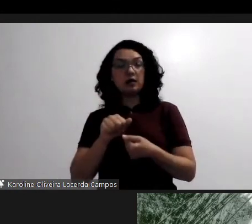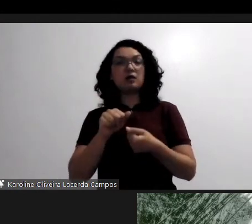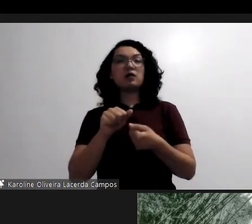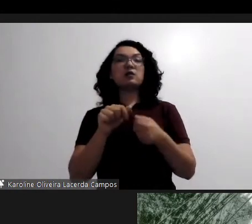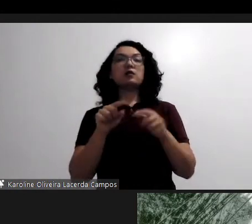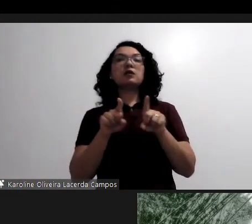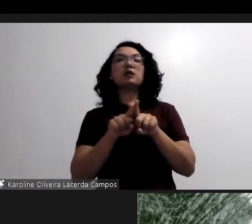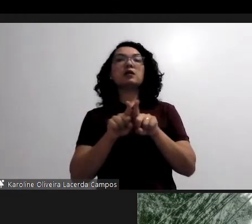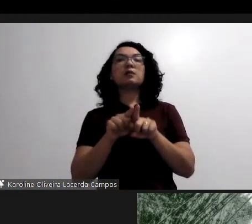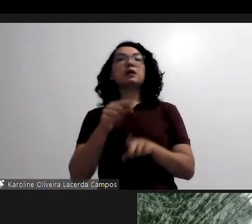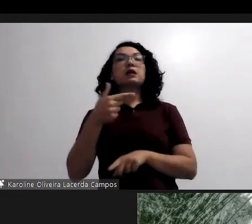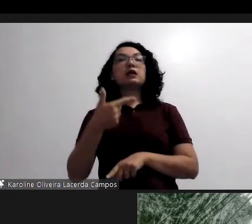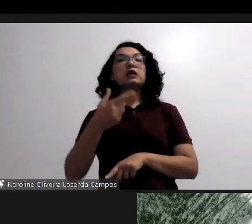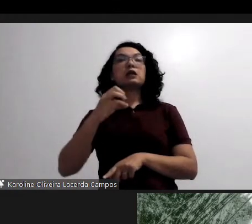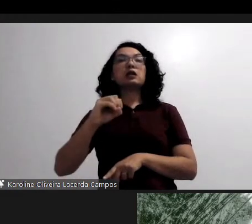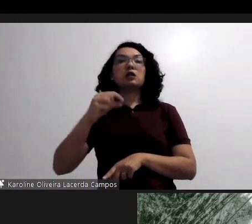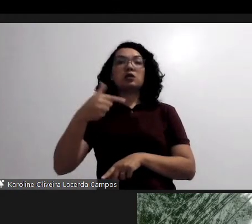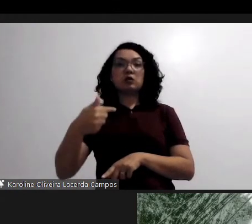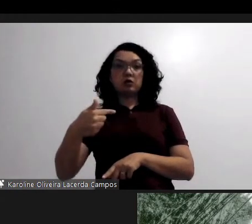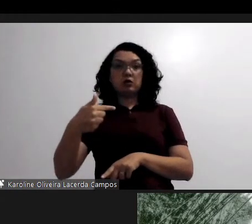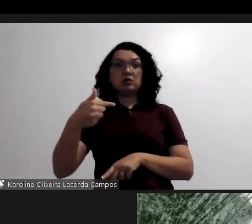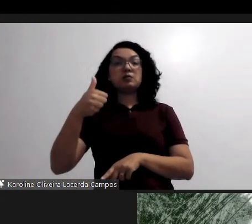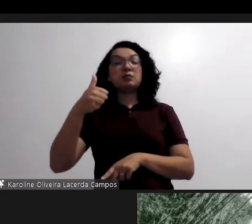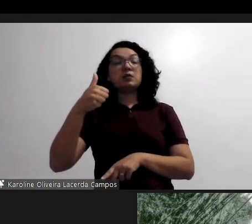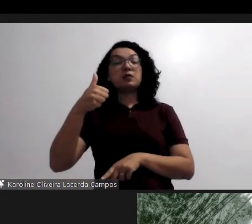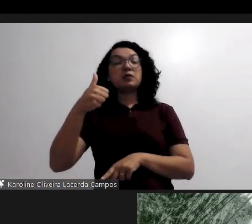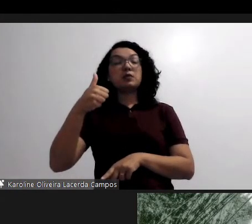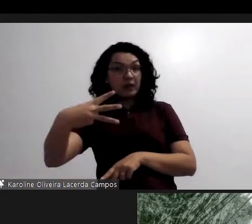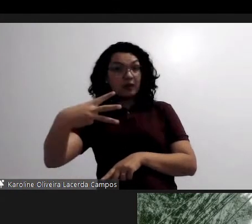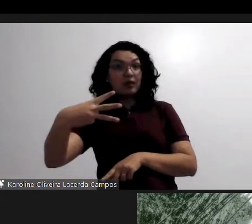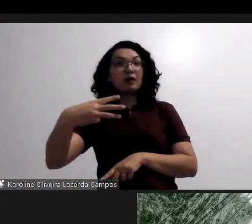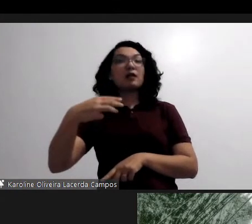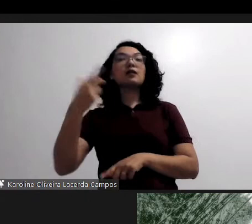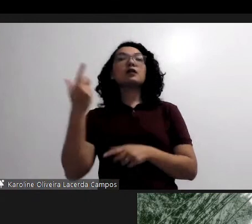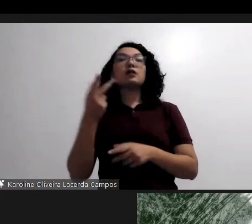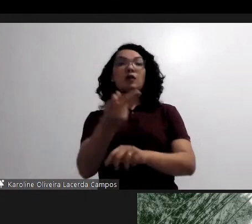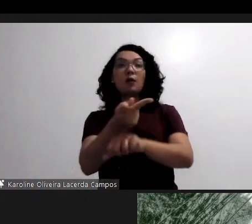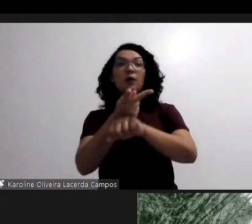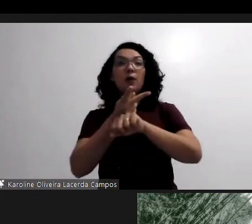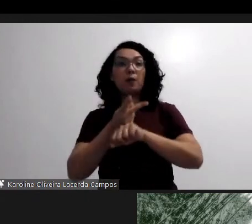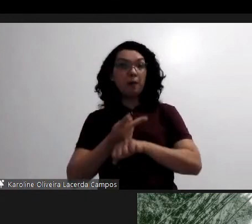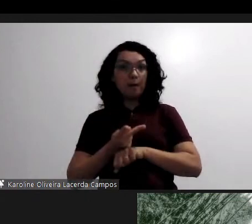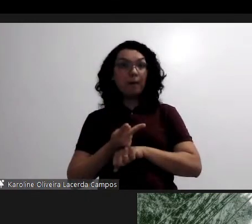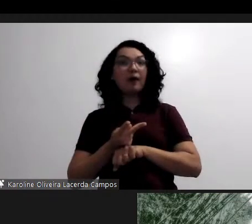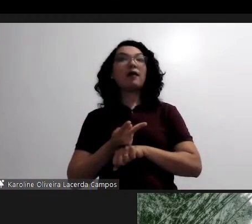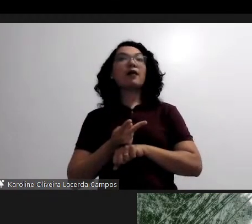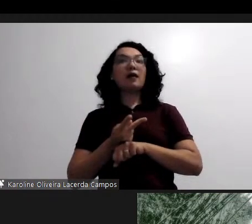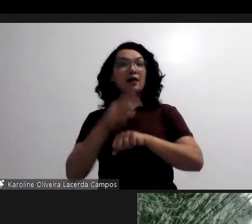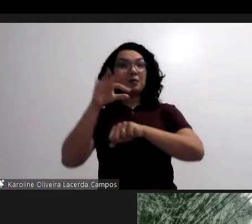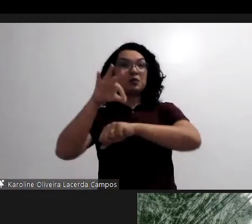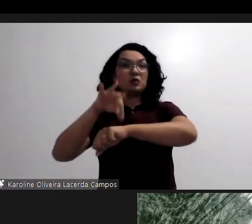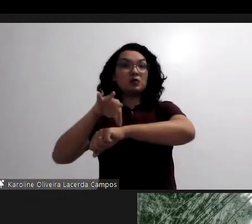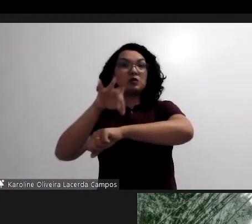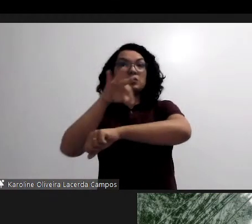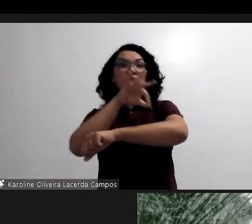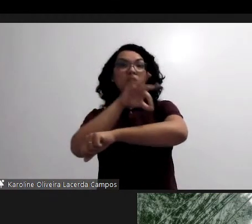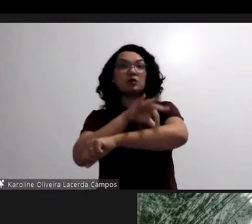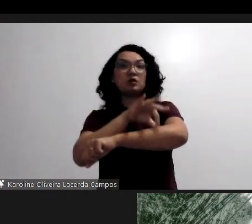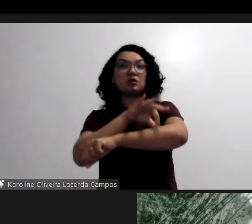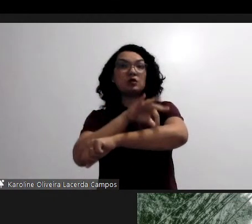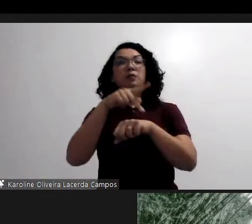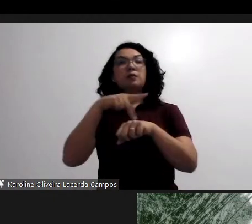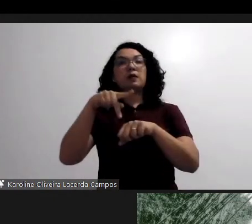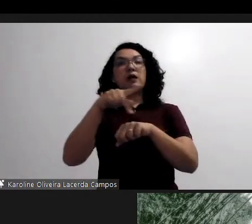o Prêmio América em Teoria e Crítica no 15º Seminário de Arquitetura Latino-Americana de Bogotá,